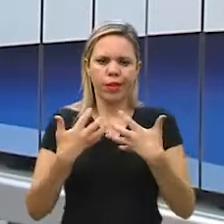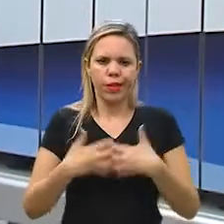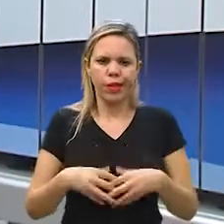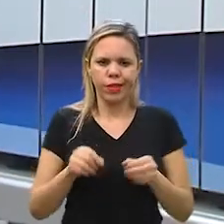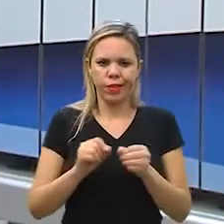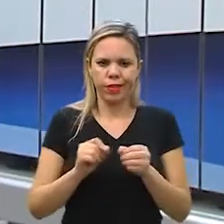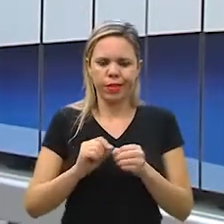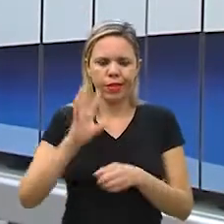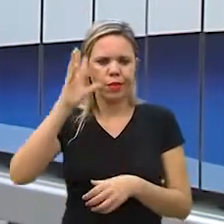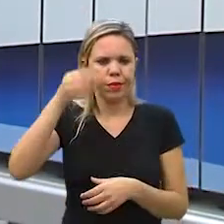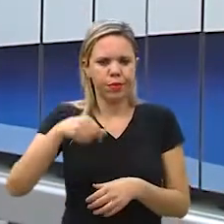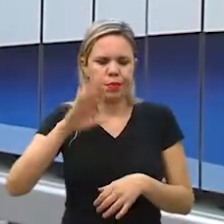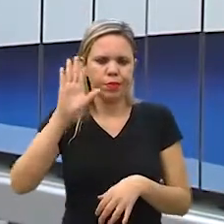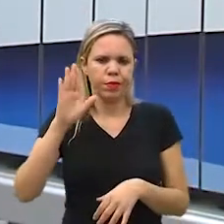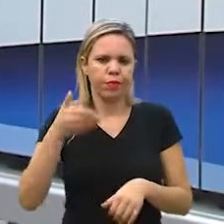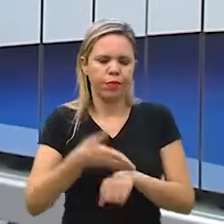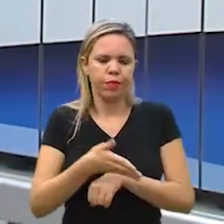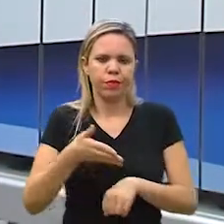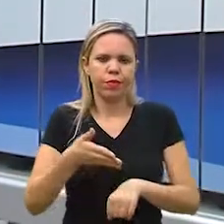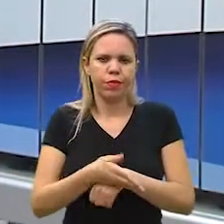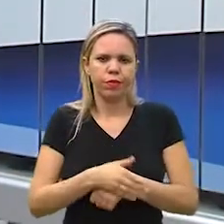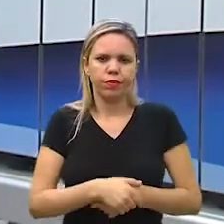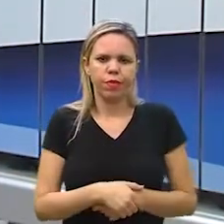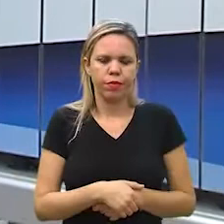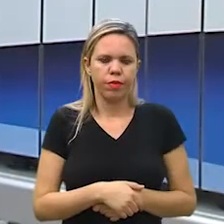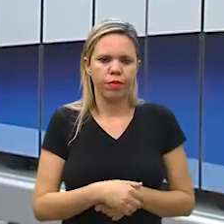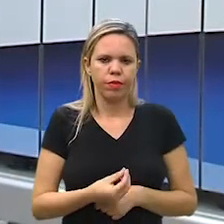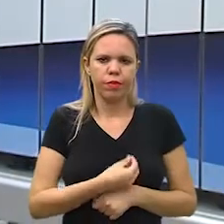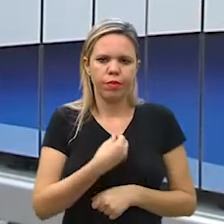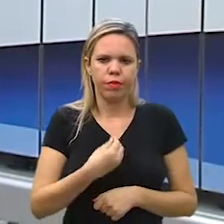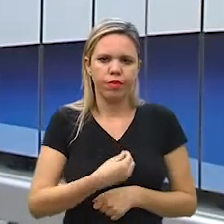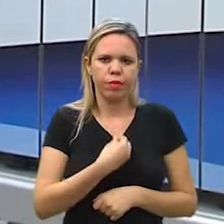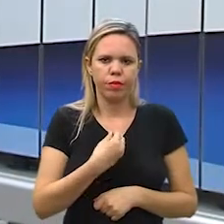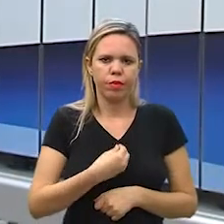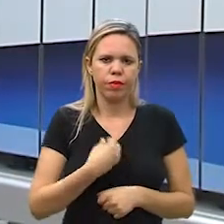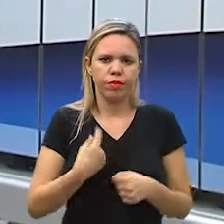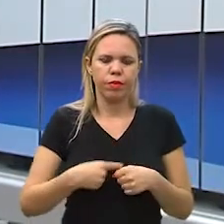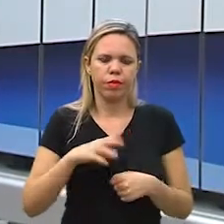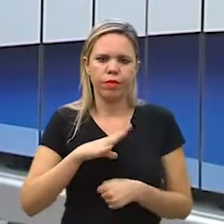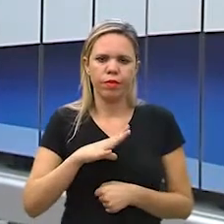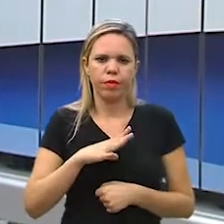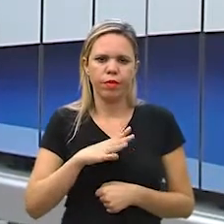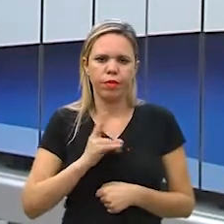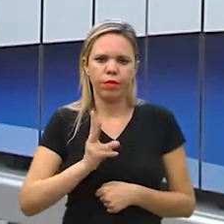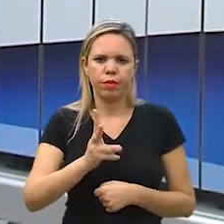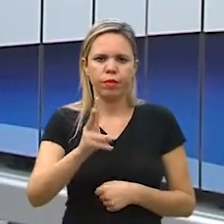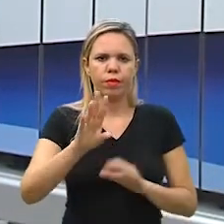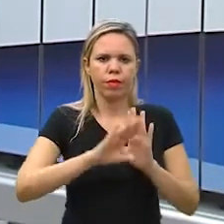poder entender mais e participar da vida do nosso município.